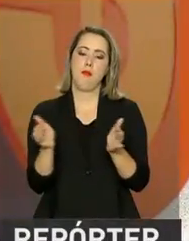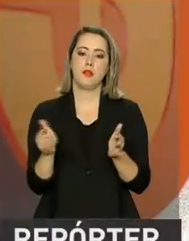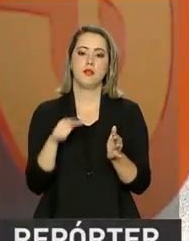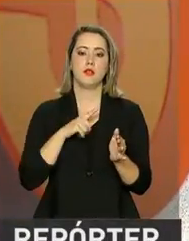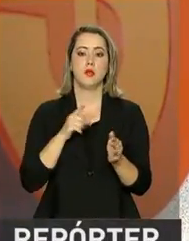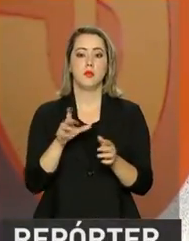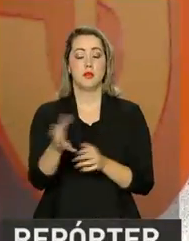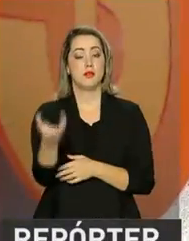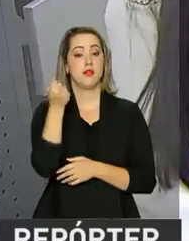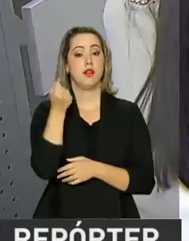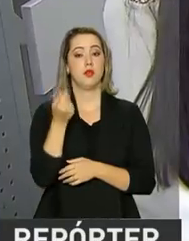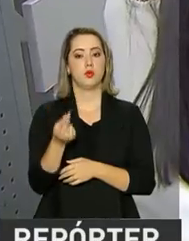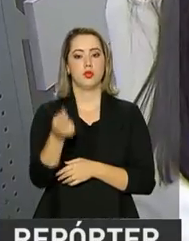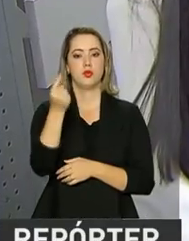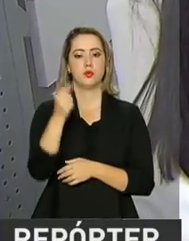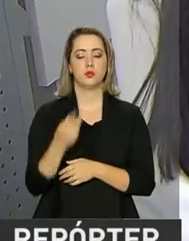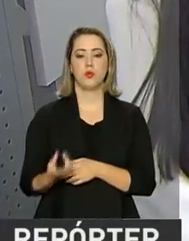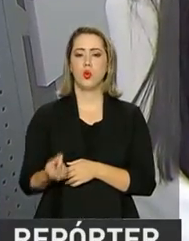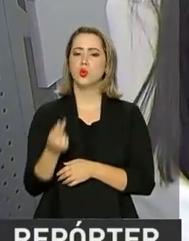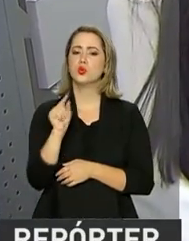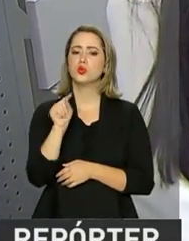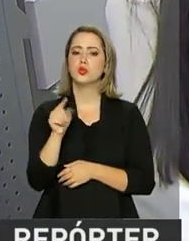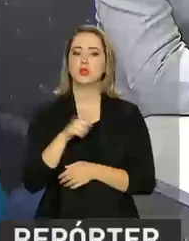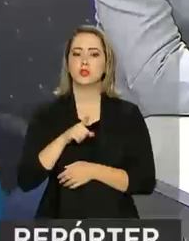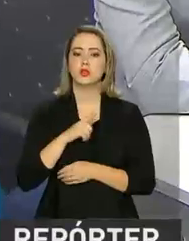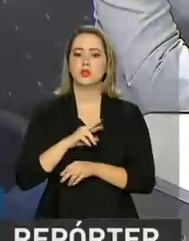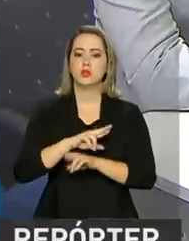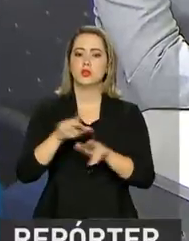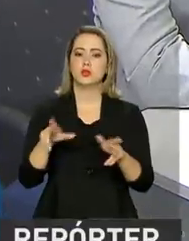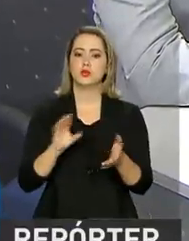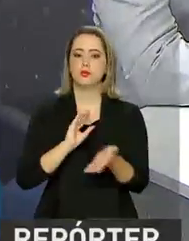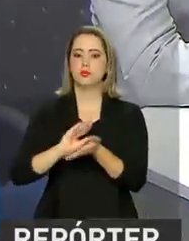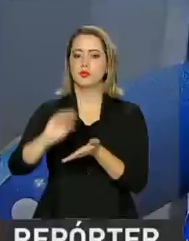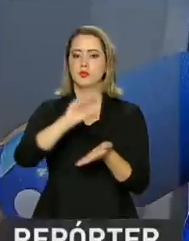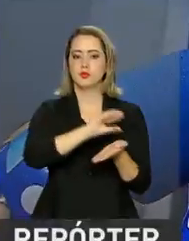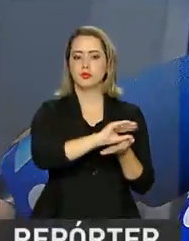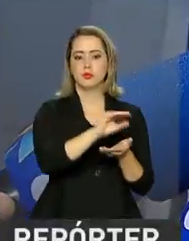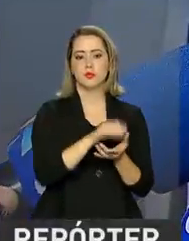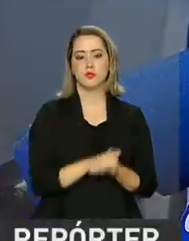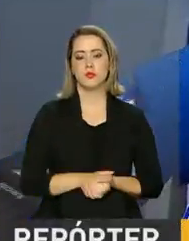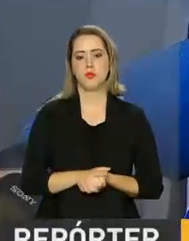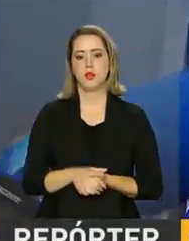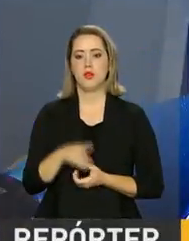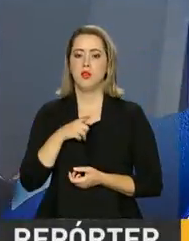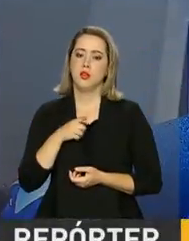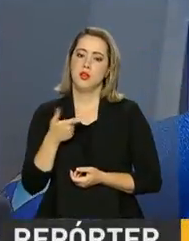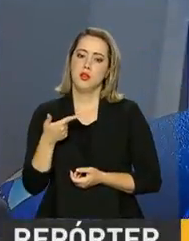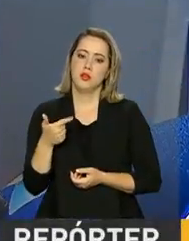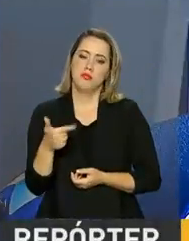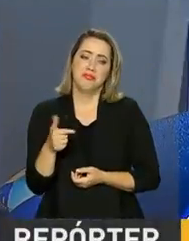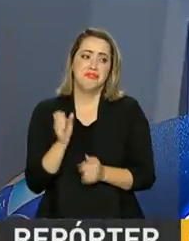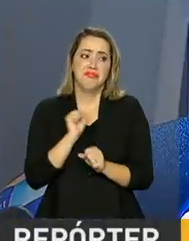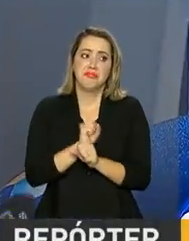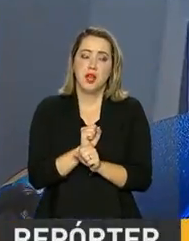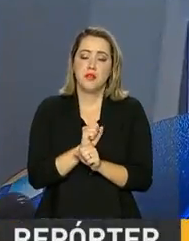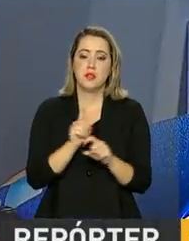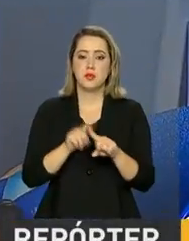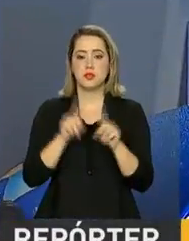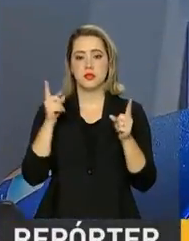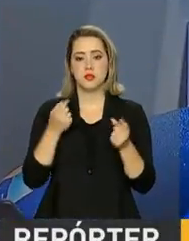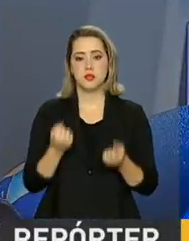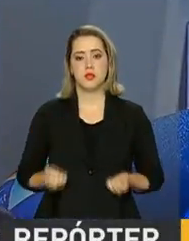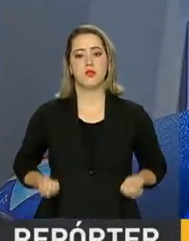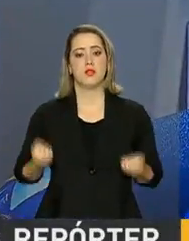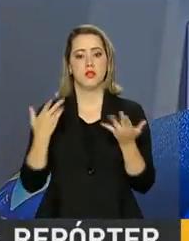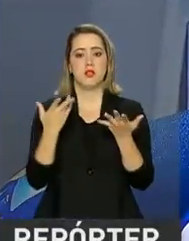para fazer o saque o dinheiro terá diversos destinos e não era um dinheiro que estava esperando e eu vou